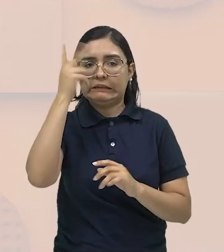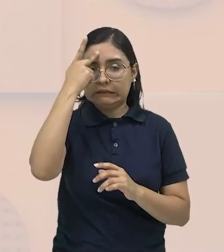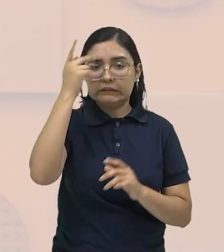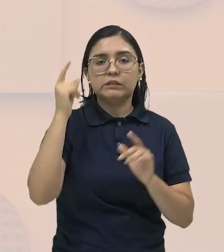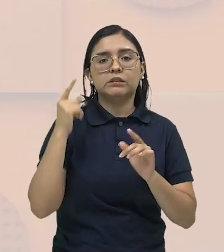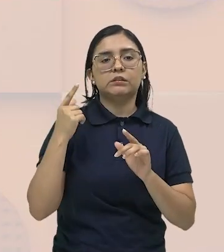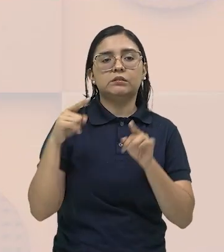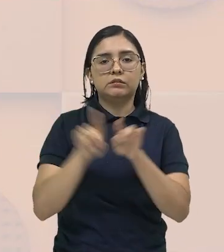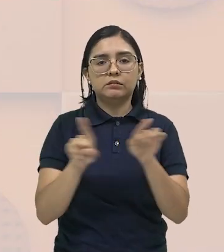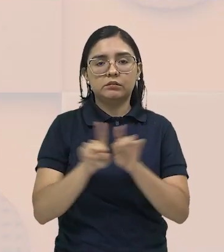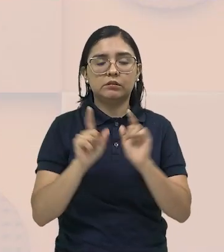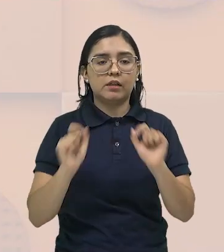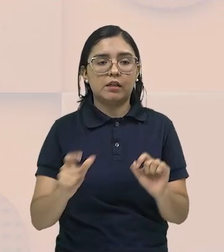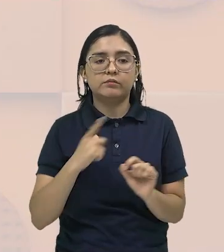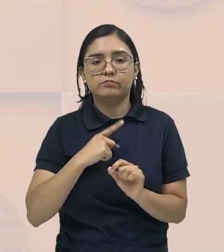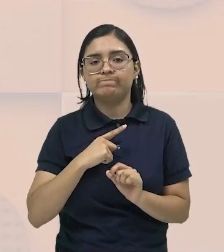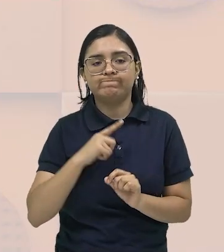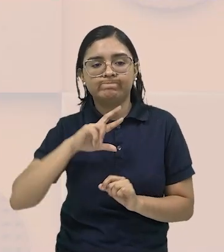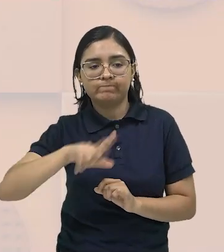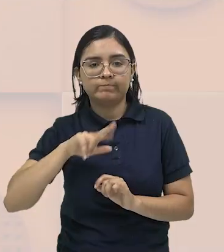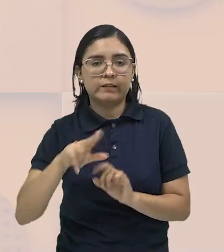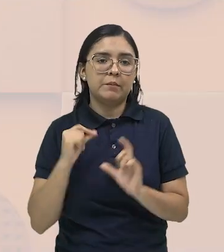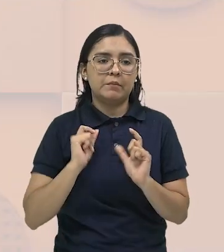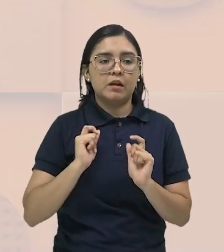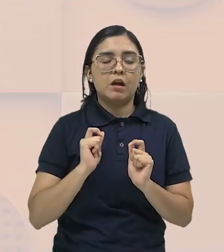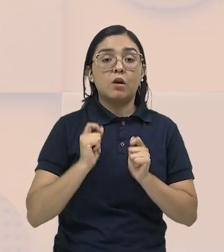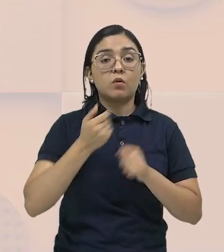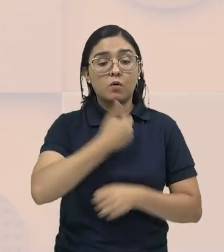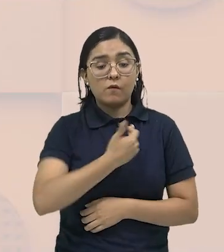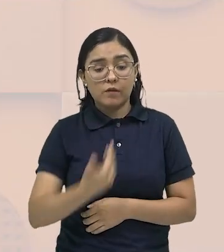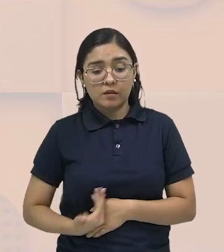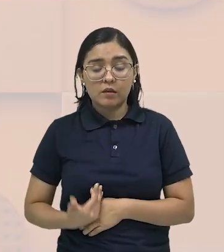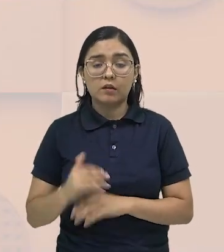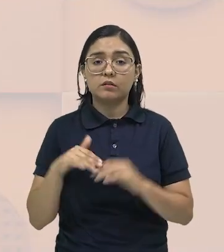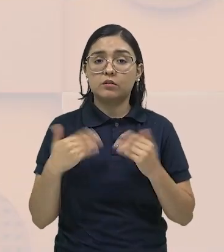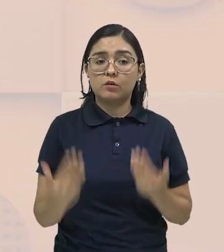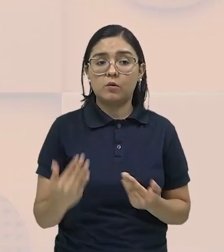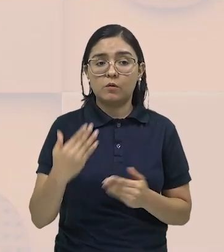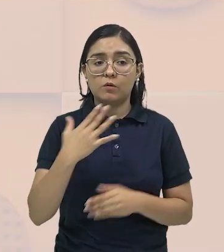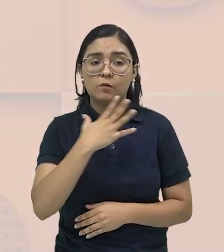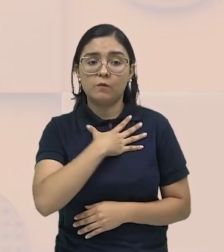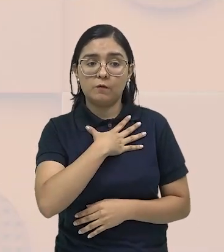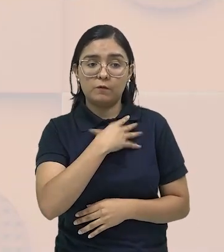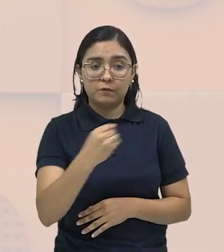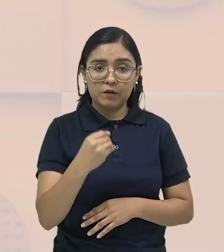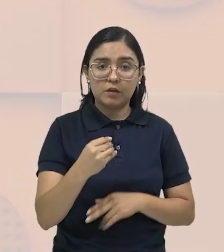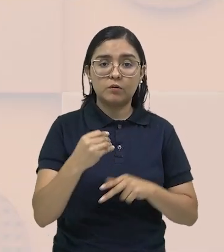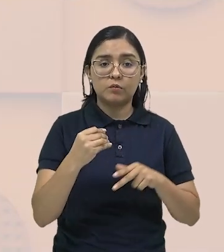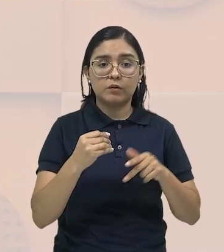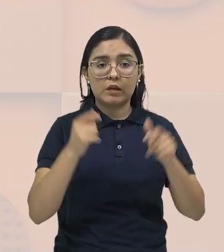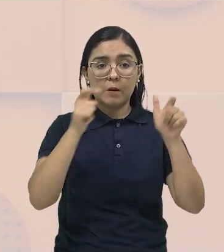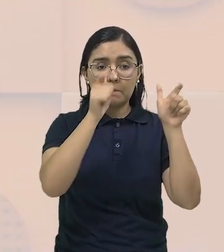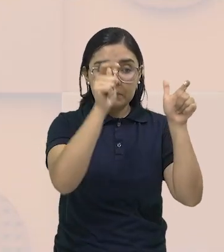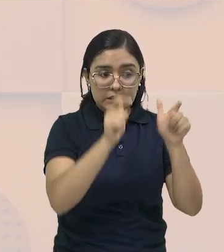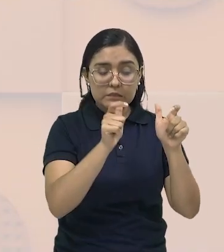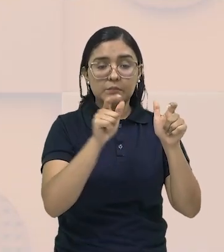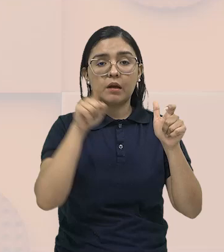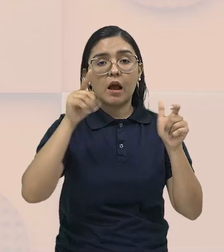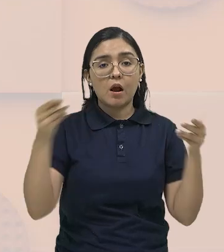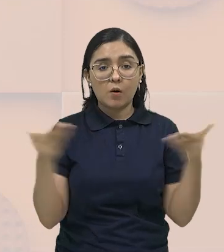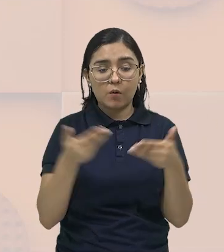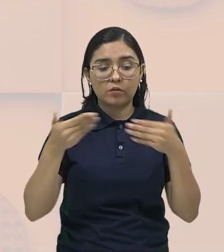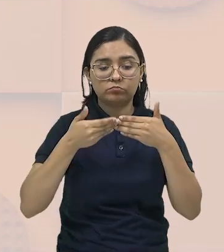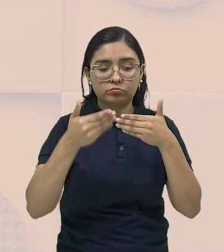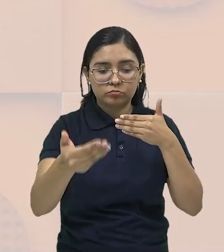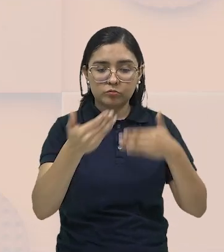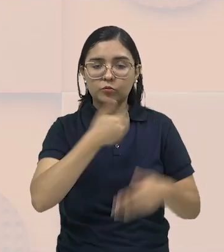era considerada inapta, a governar. Então, o seu filho, que era príncipe, passa a reger, a